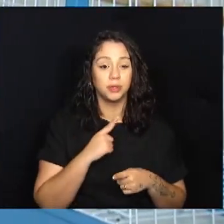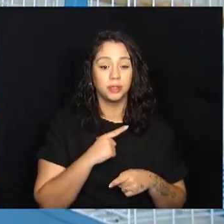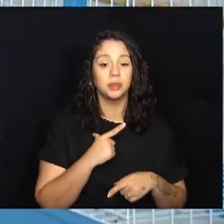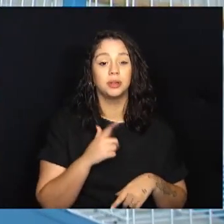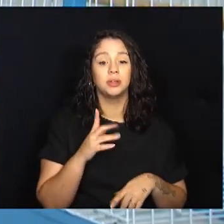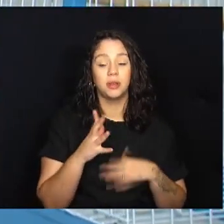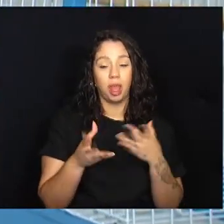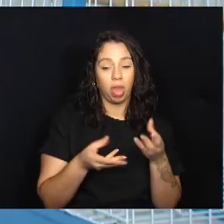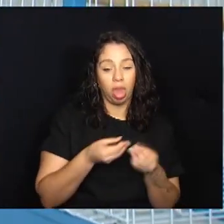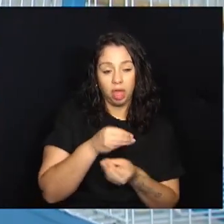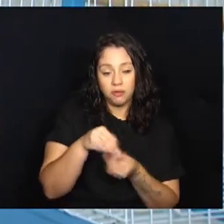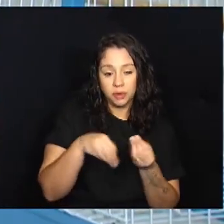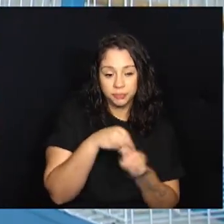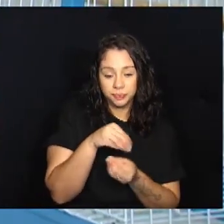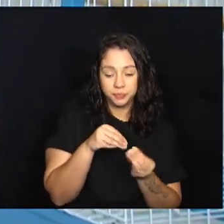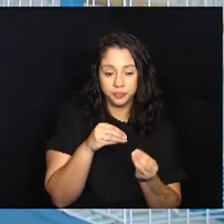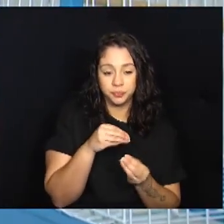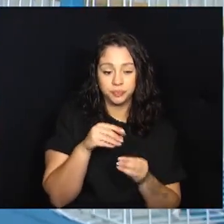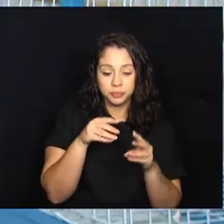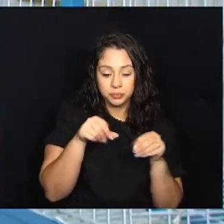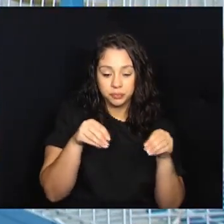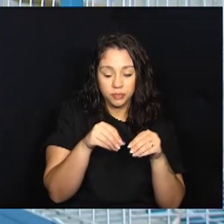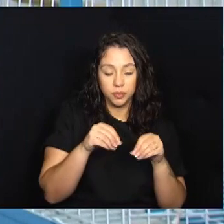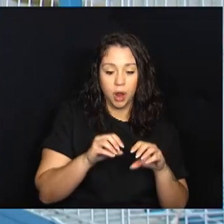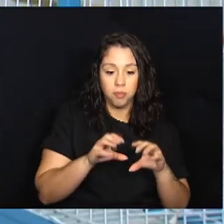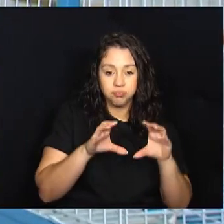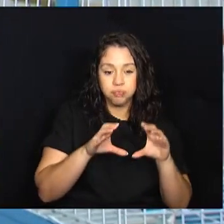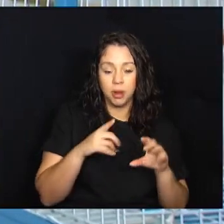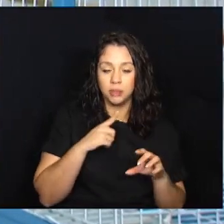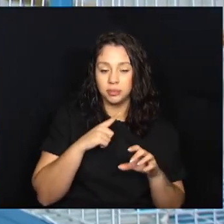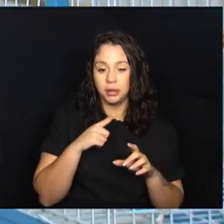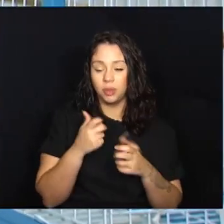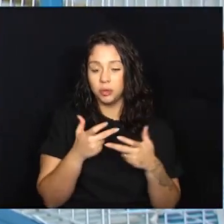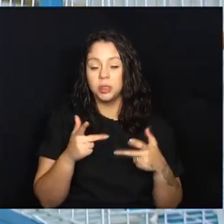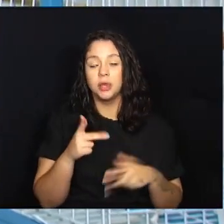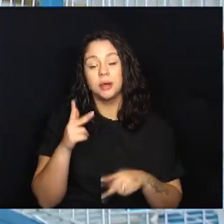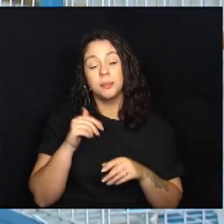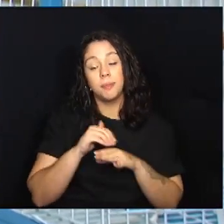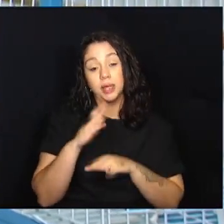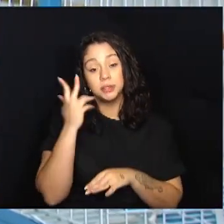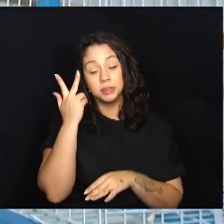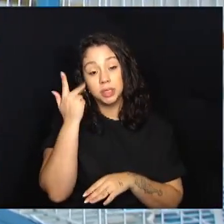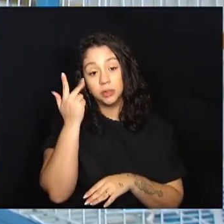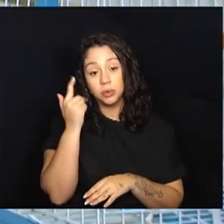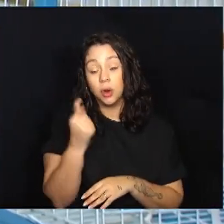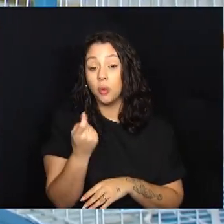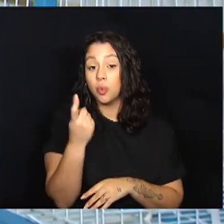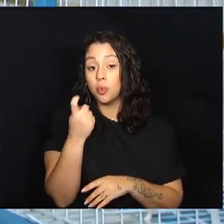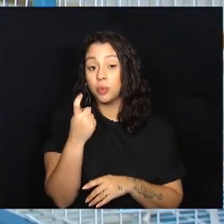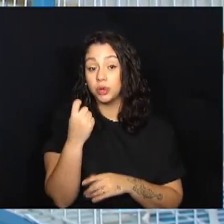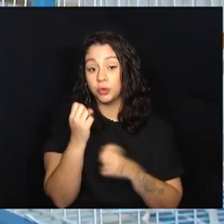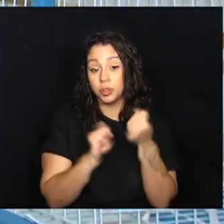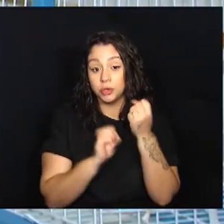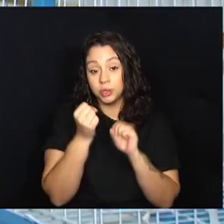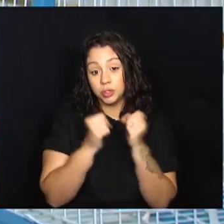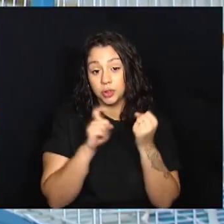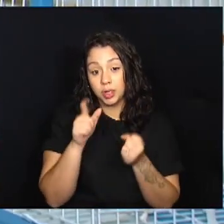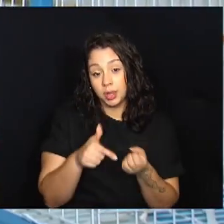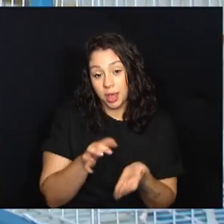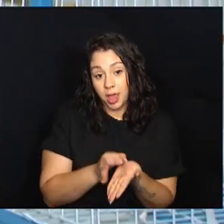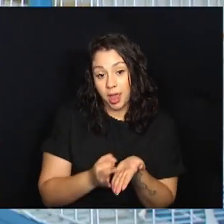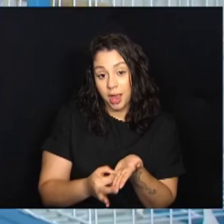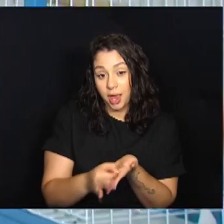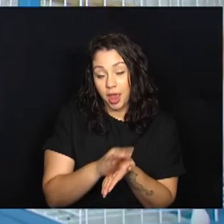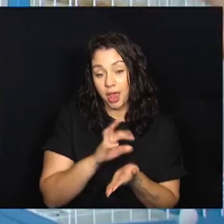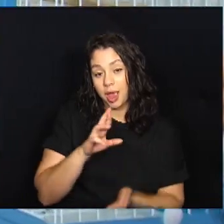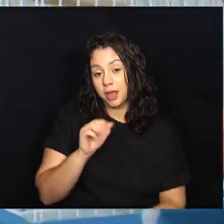fermento, conservante. Então a gente fala para dar a alimentação mais natural possível. A única coisa industrializada seria a ração específica